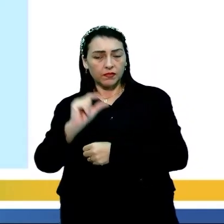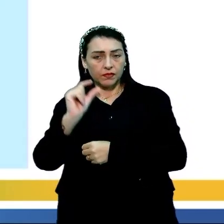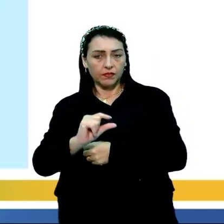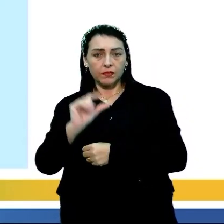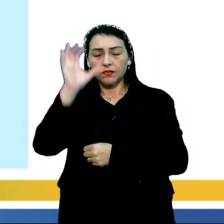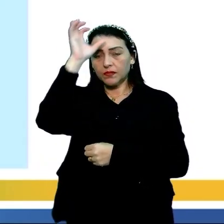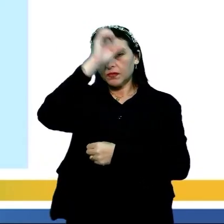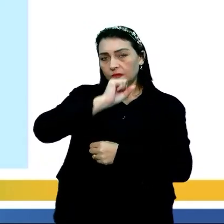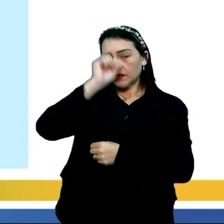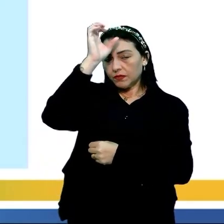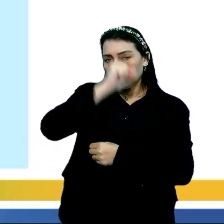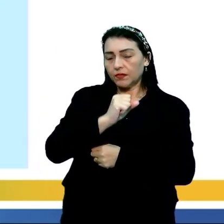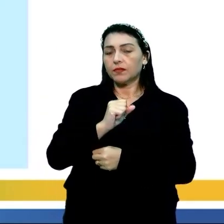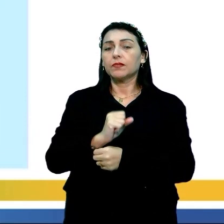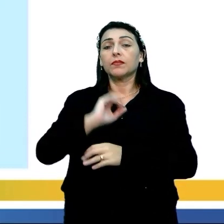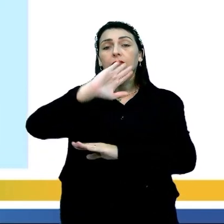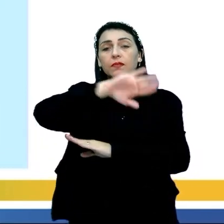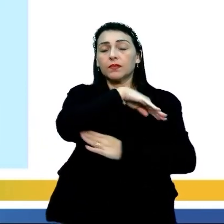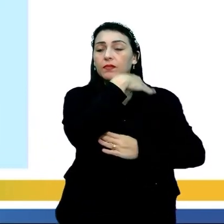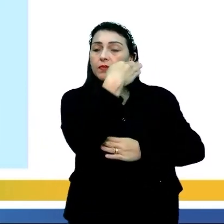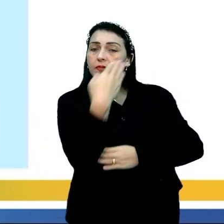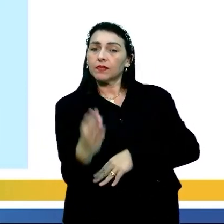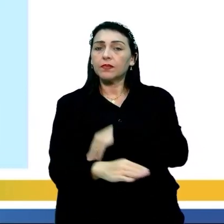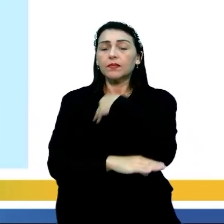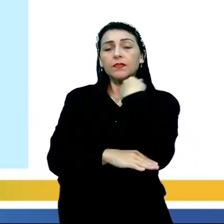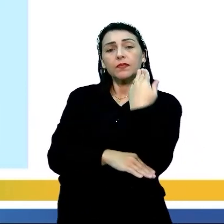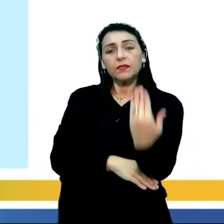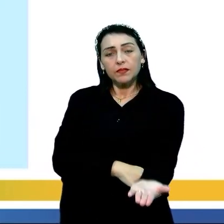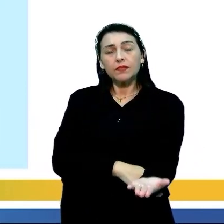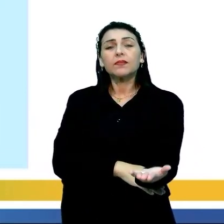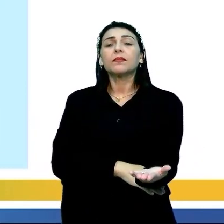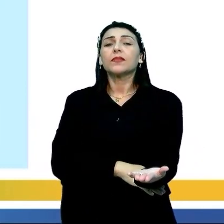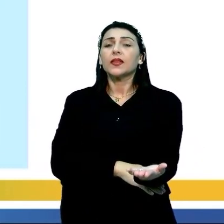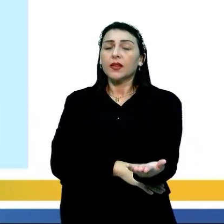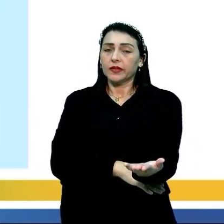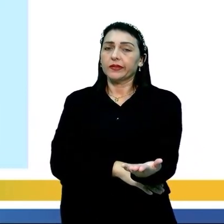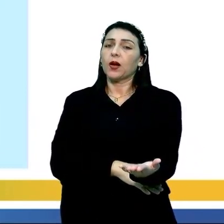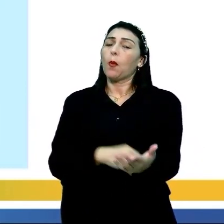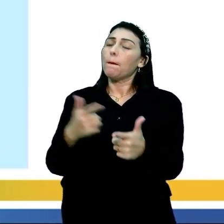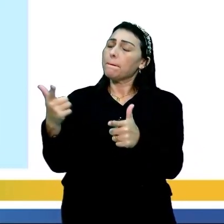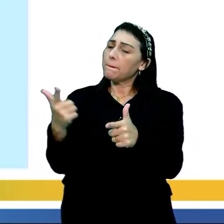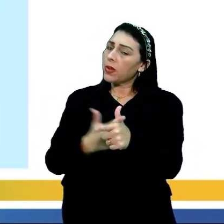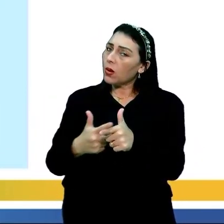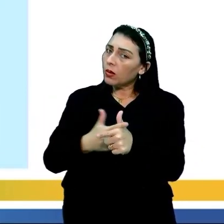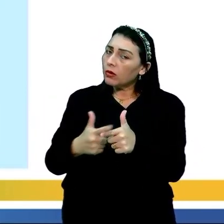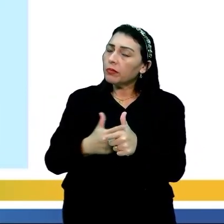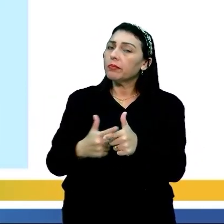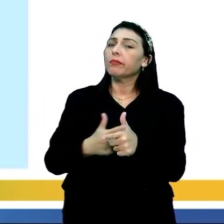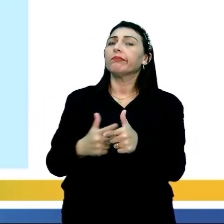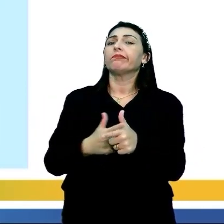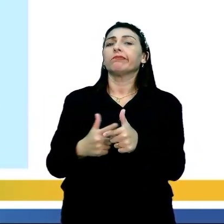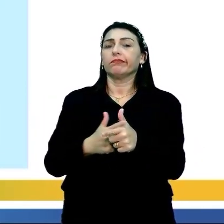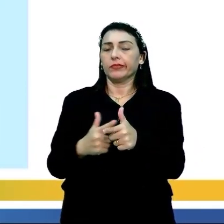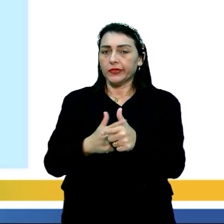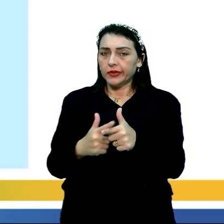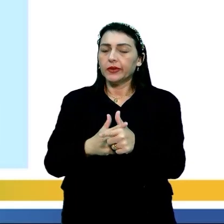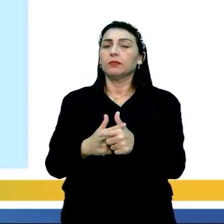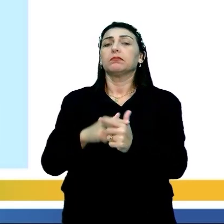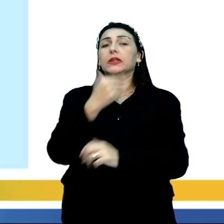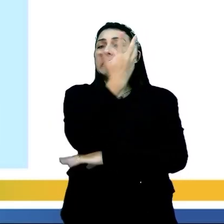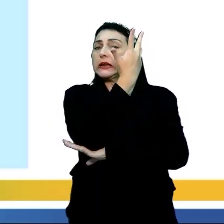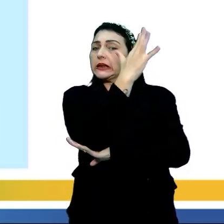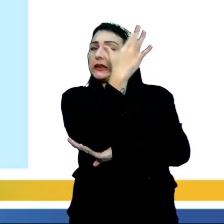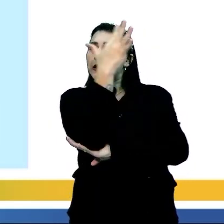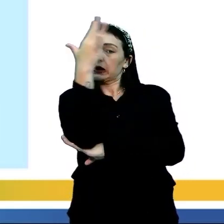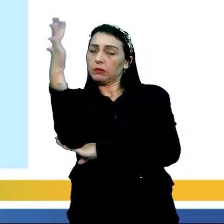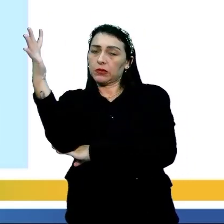gente aprendeu que o desmatamento ele vem sendo a grande ameaça hoje, vem sendo um dos grandes problemas